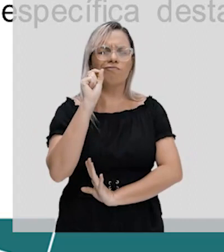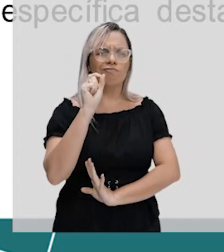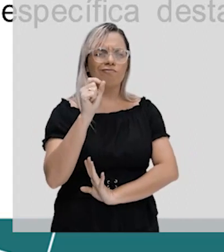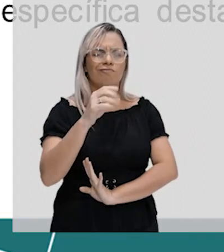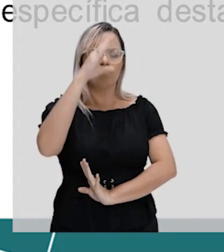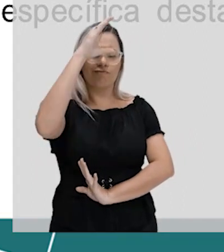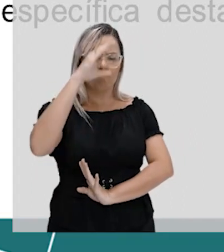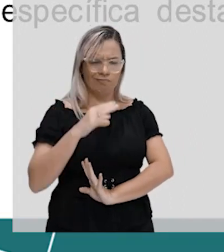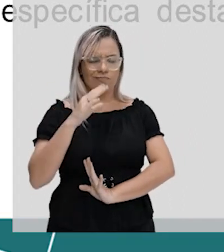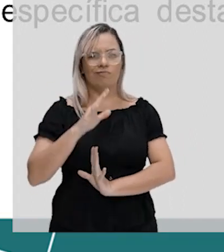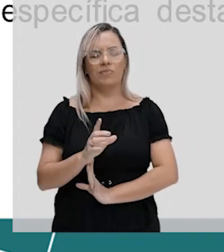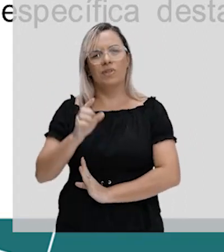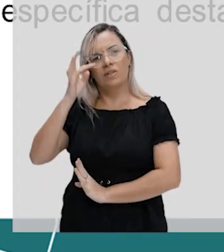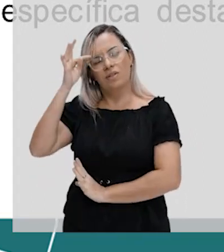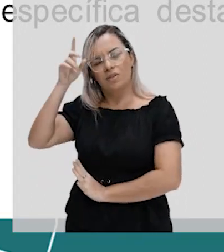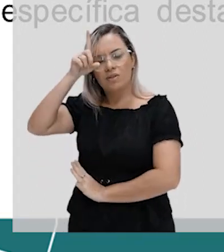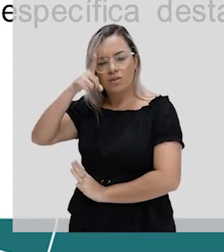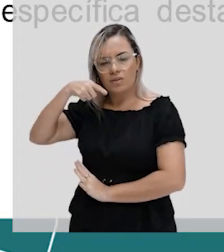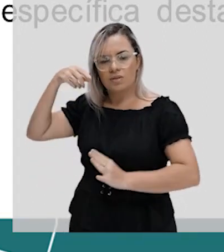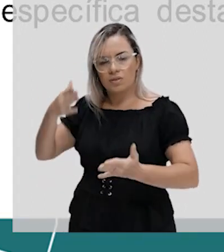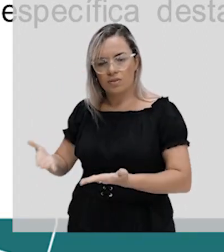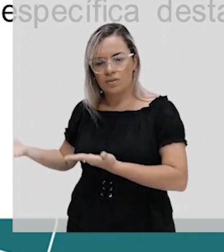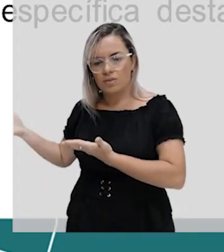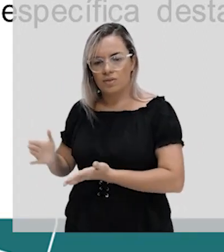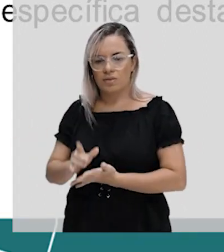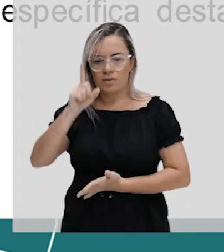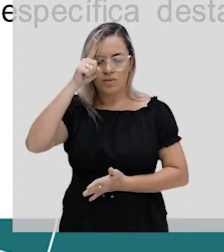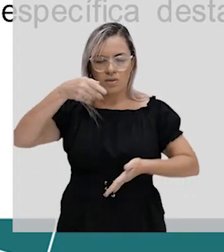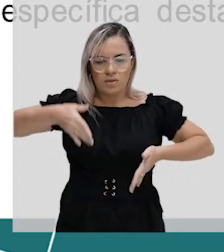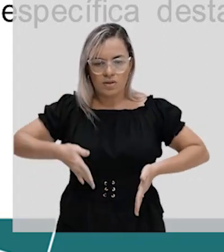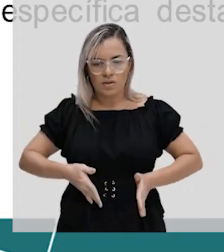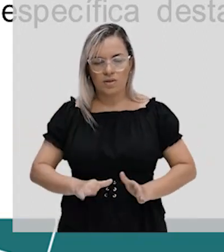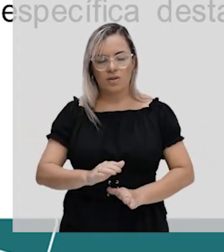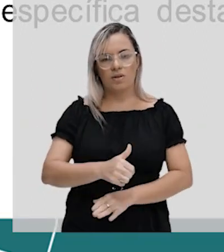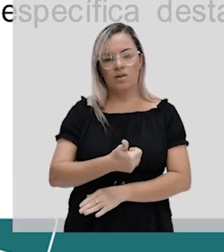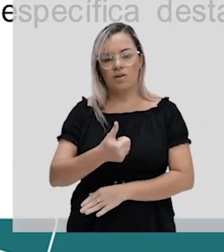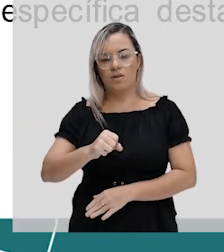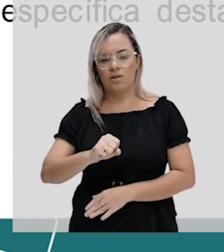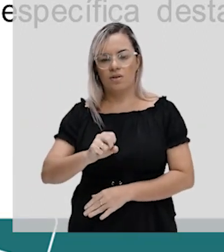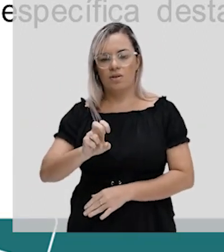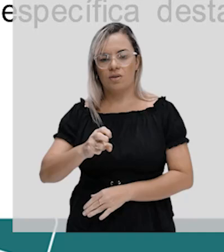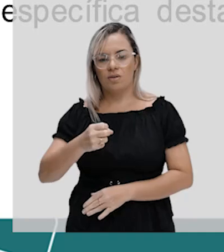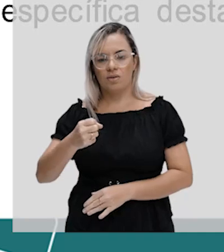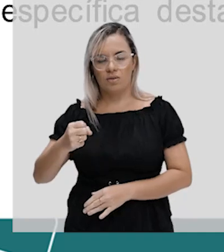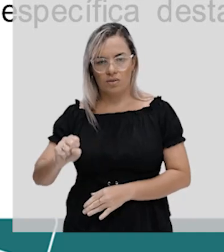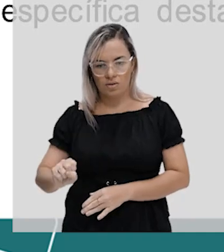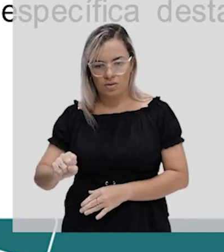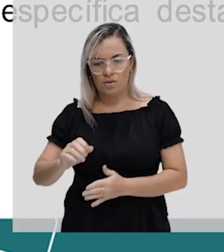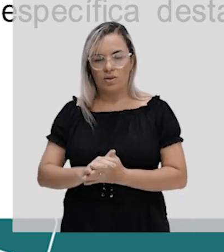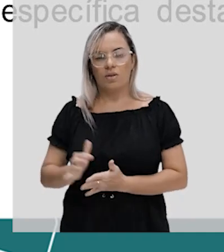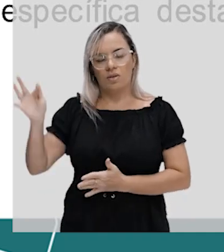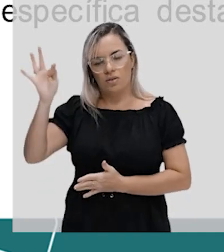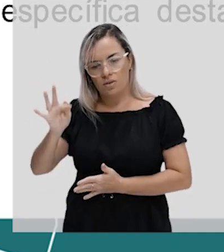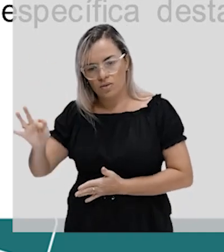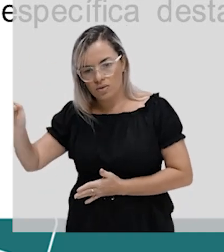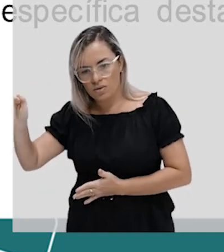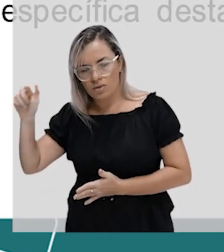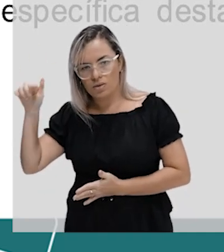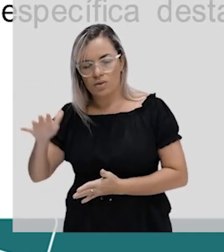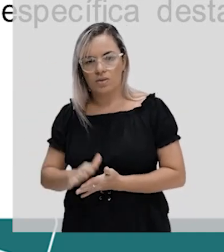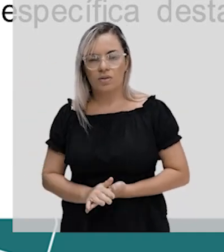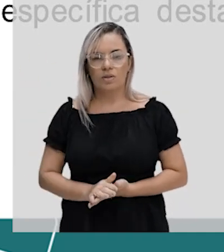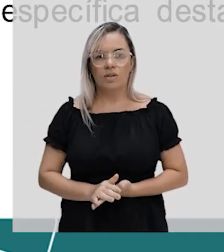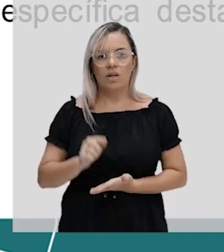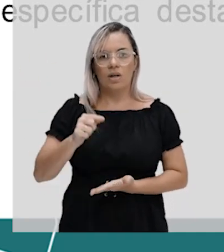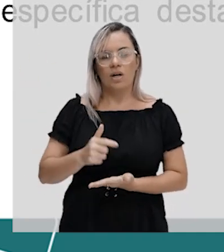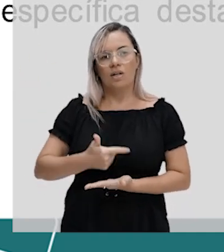cidadão chamado Émile Durkheim. Émile Durkheim nasceu em 1858, lá na França, já na segunda